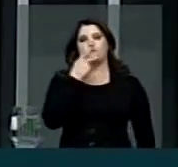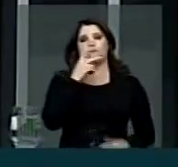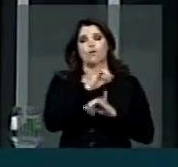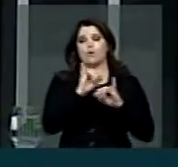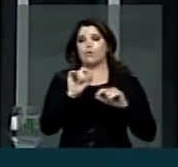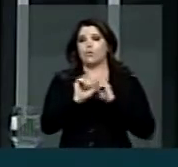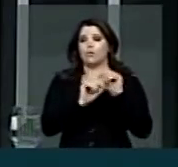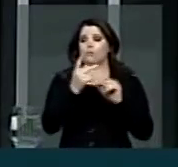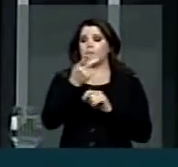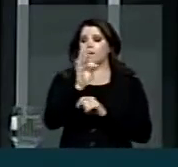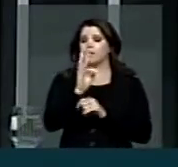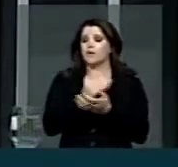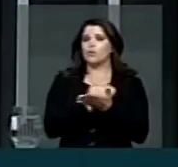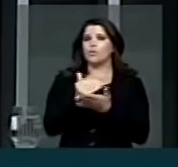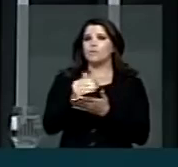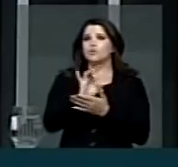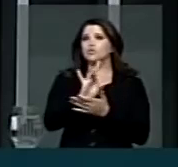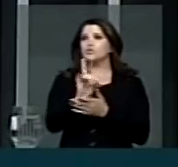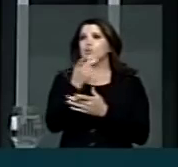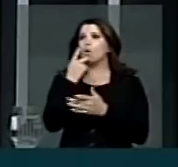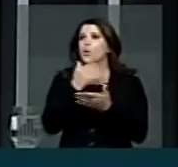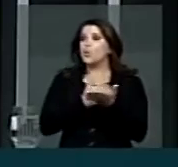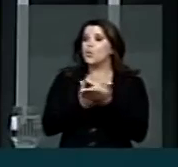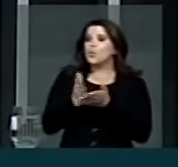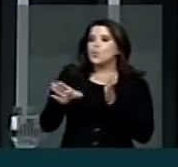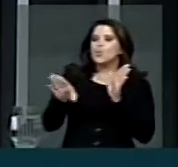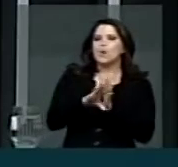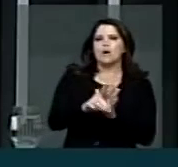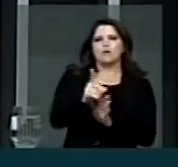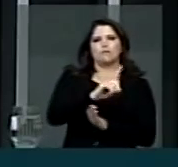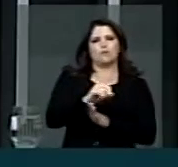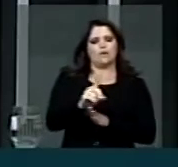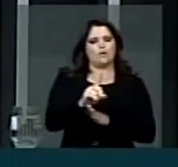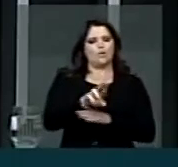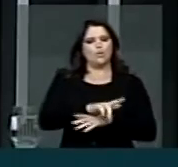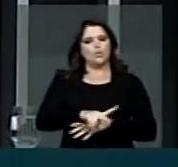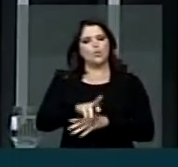nasceu não para ser porto de chegar, não para